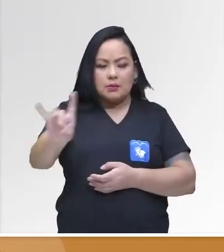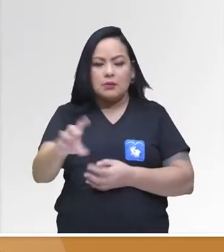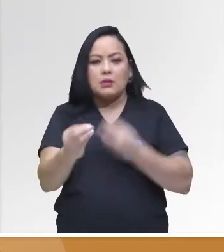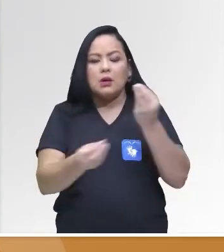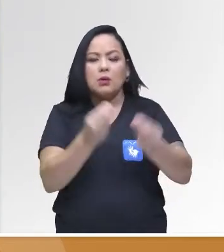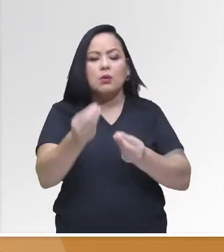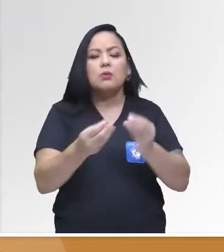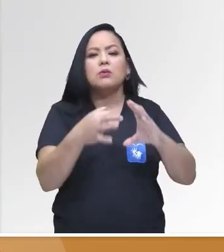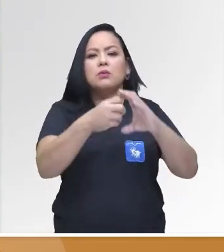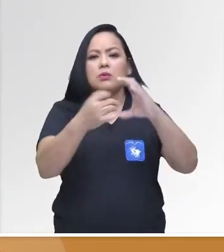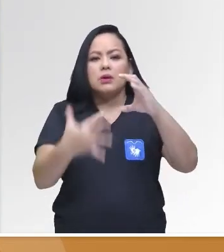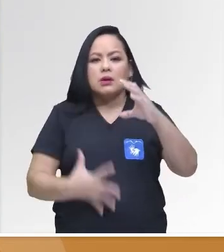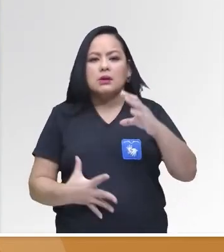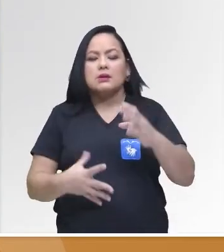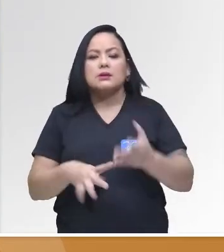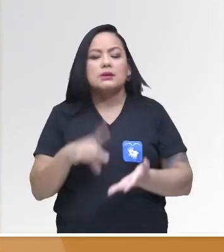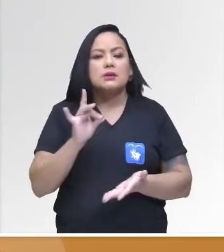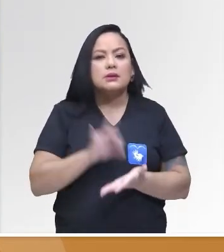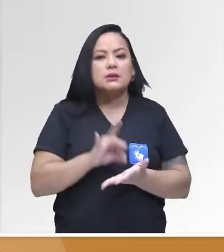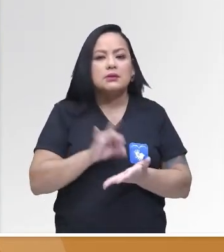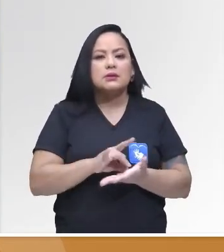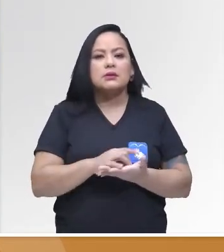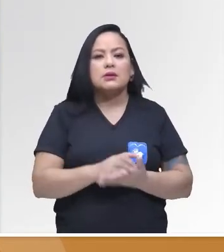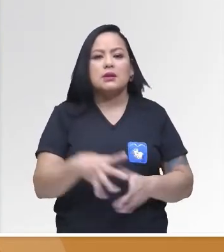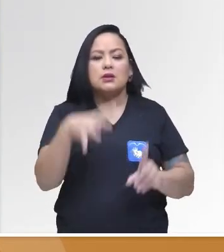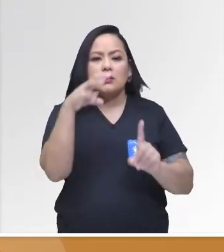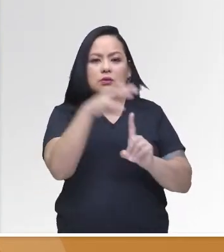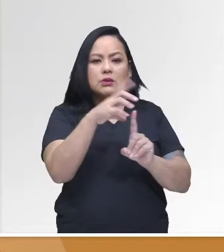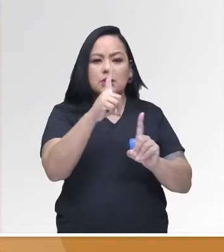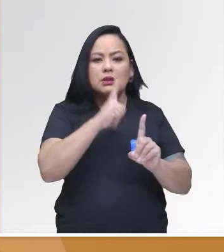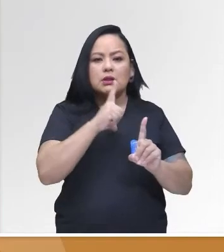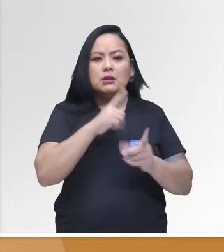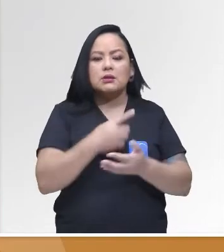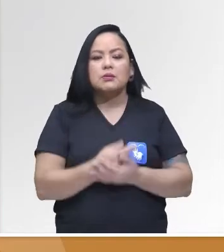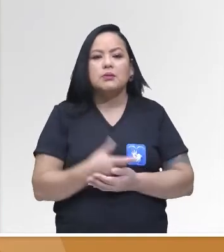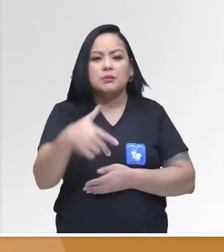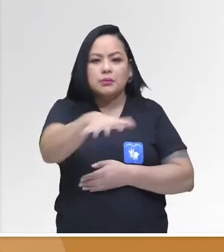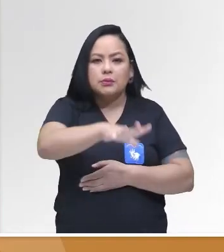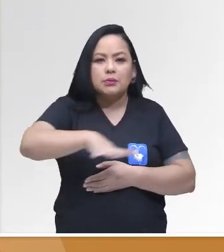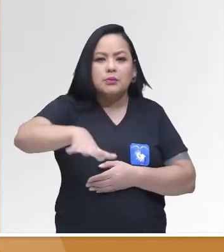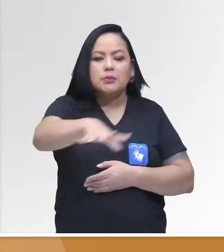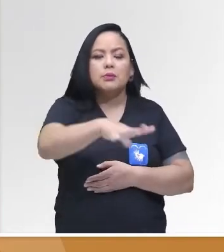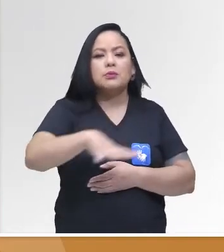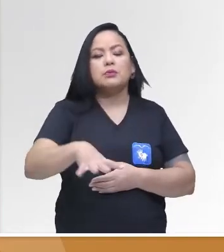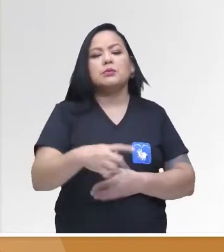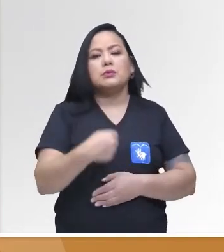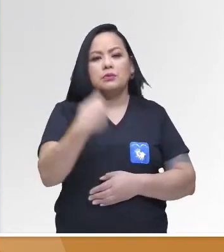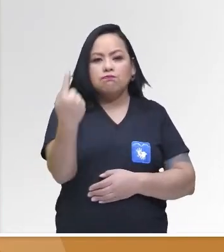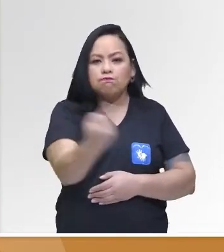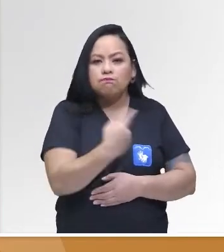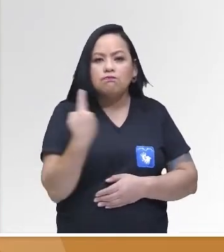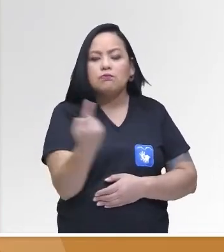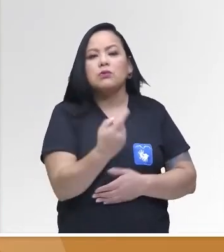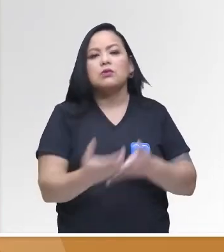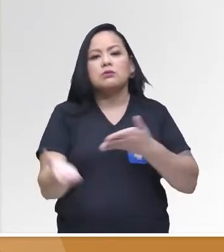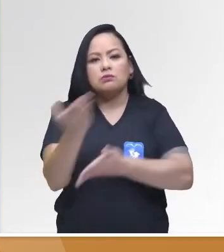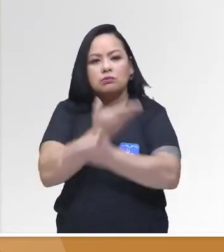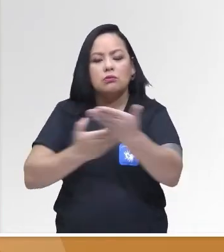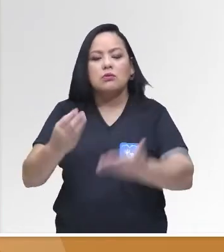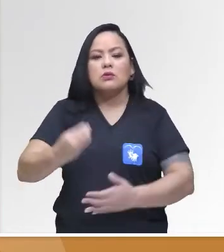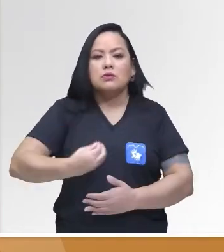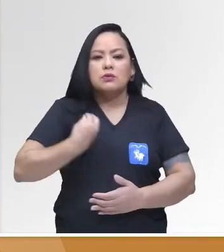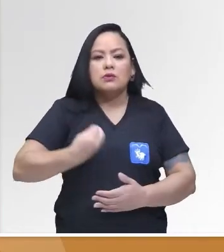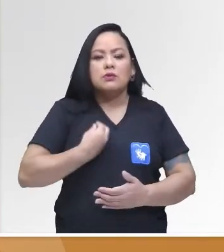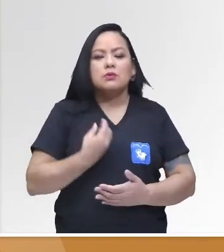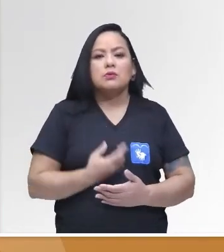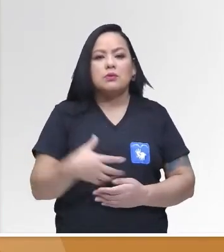é inteiramente influenciada pelo meio no qual nós vivemos,